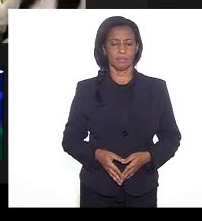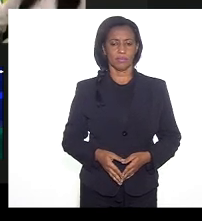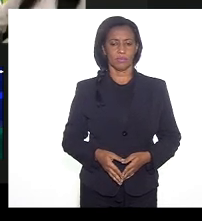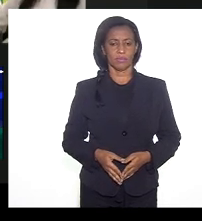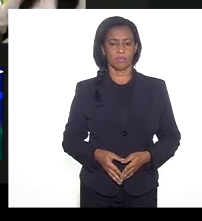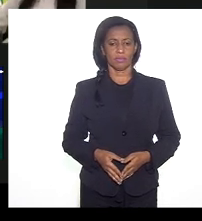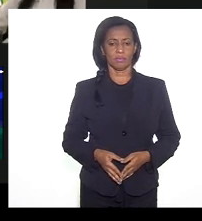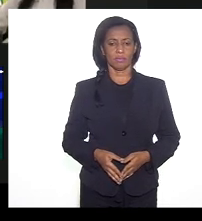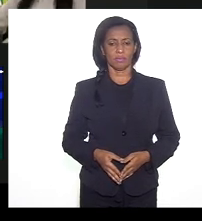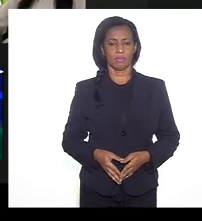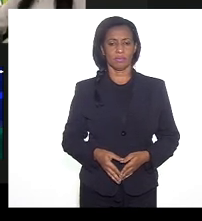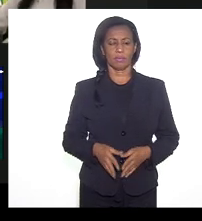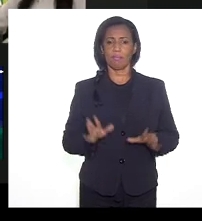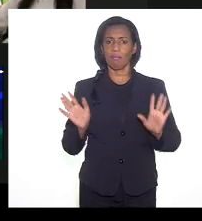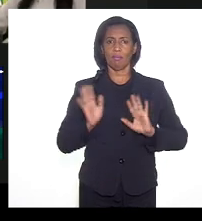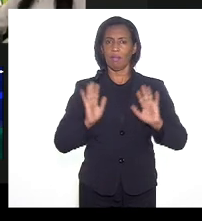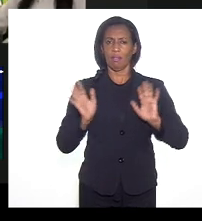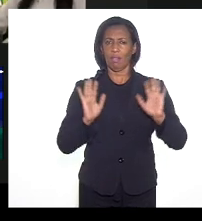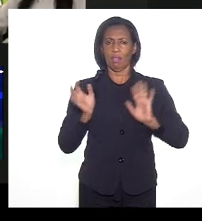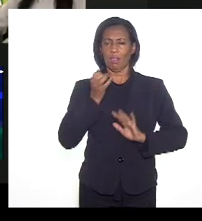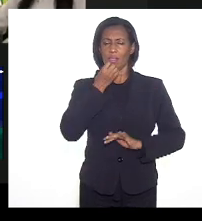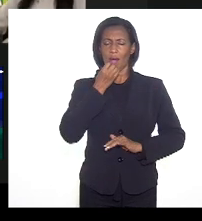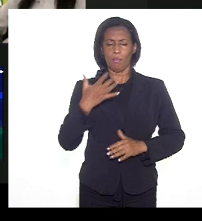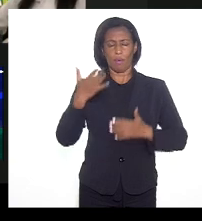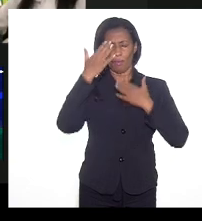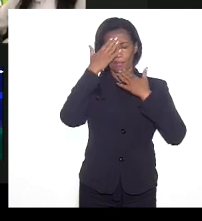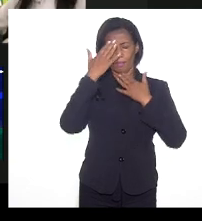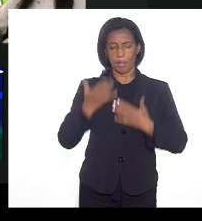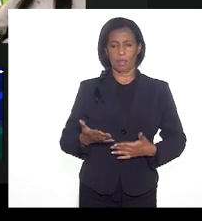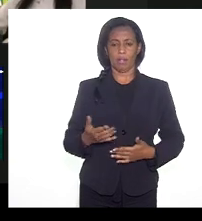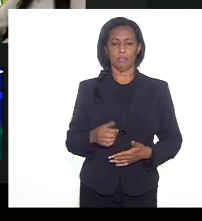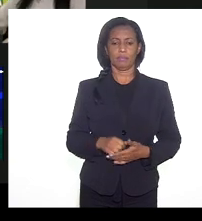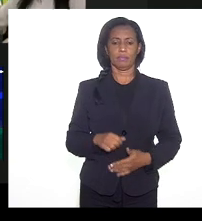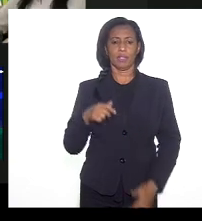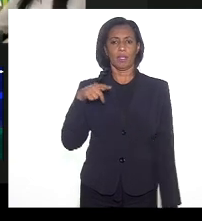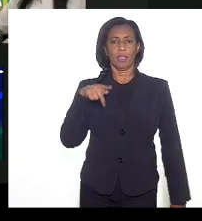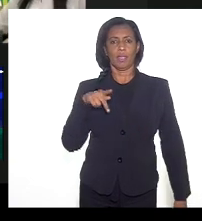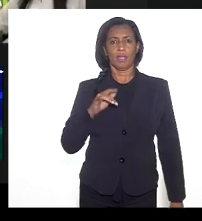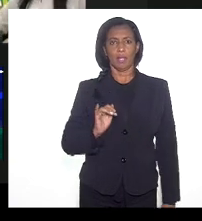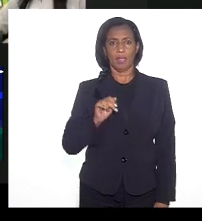não tá bom obrigado Alexandre que não bloque